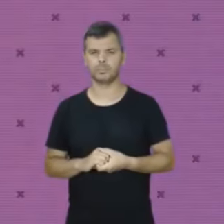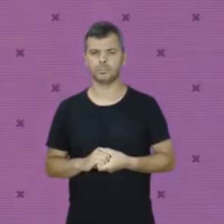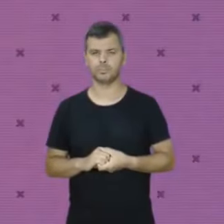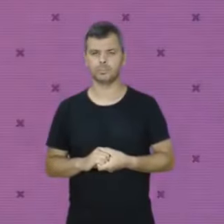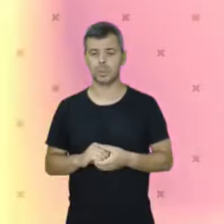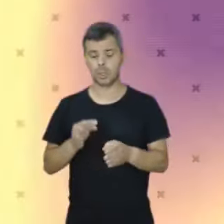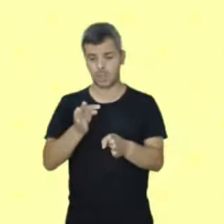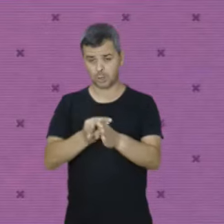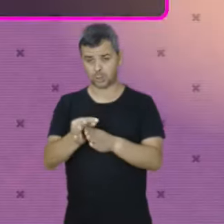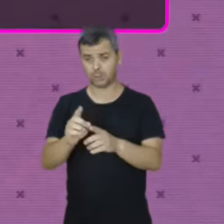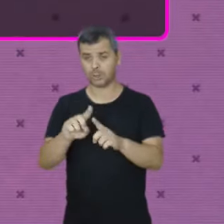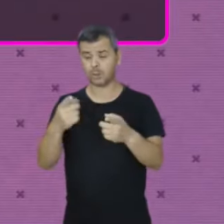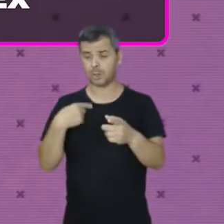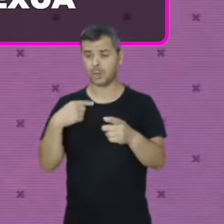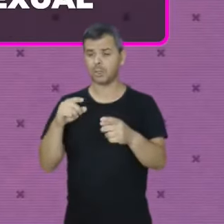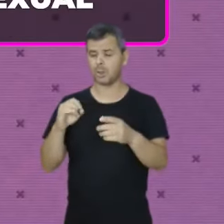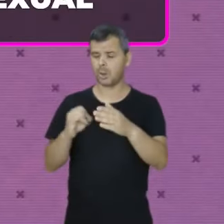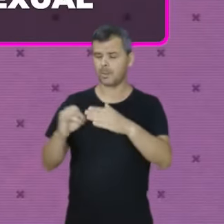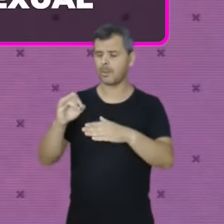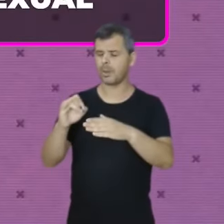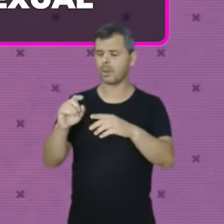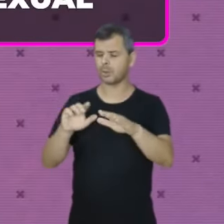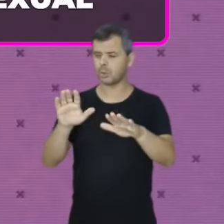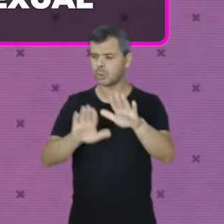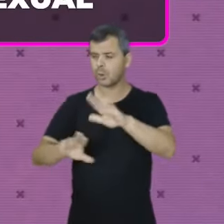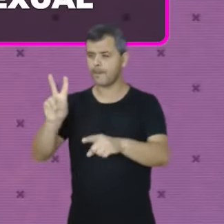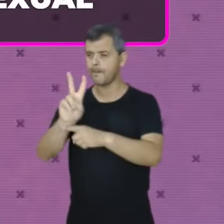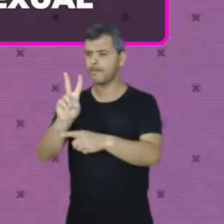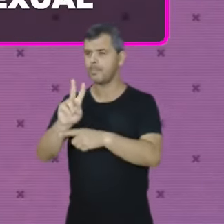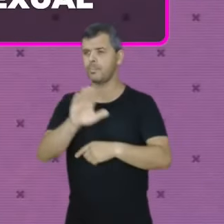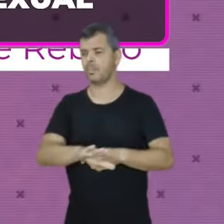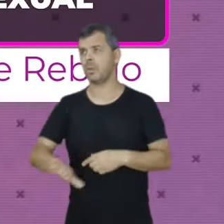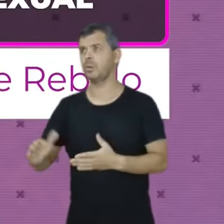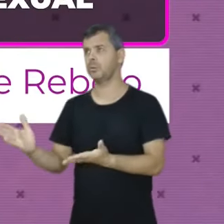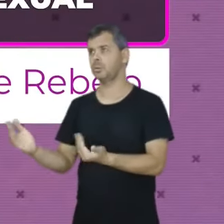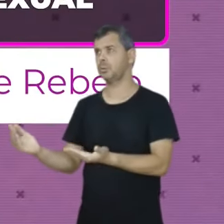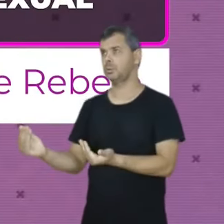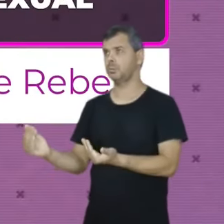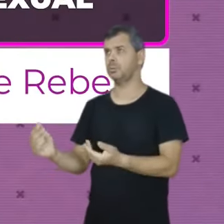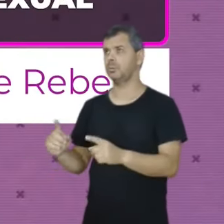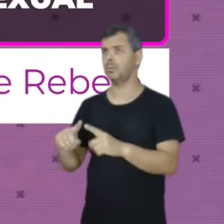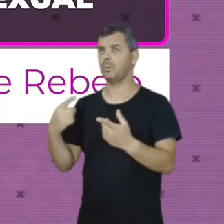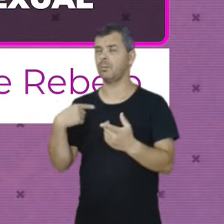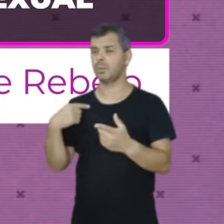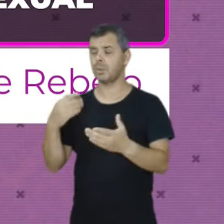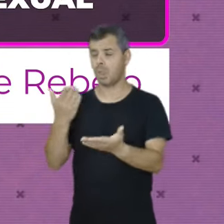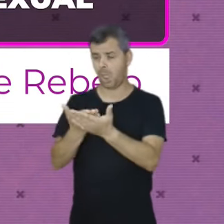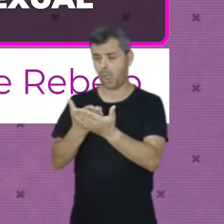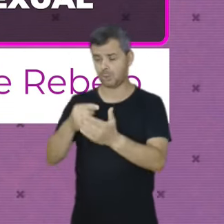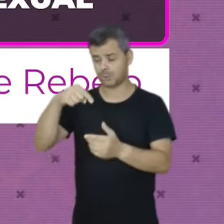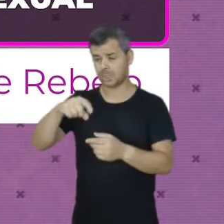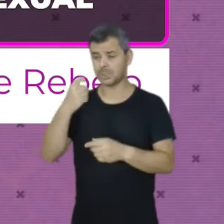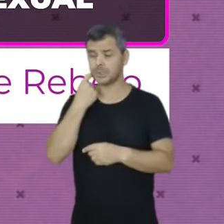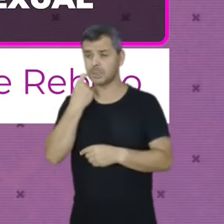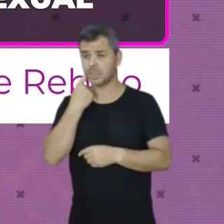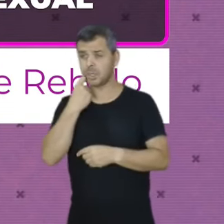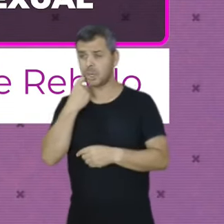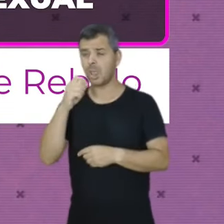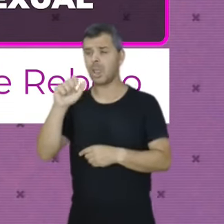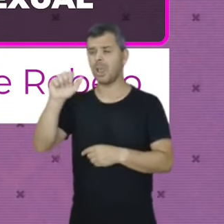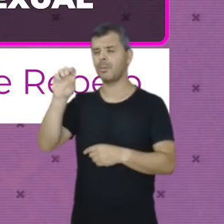Os conselhos tutelares são importantes órgãos de cuidado e proteção a crianças e adolescentes. E na aula desta sexta-feira, a professora